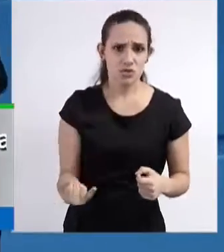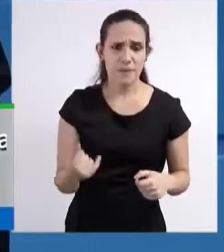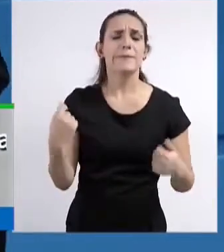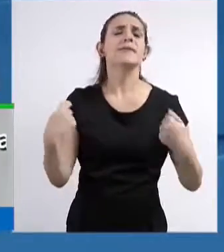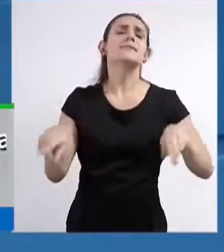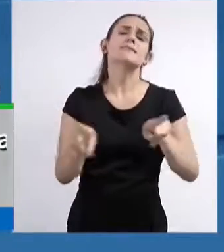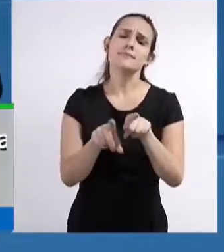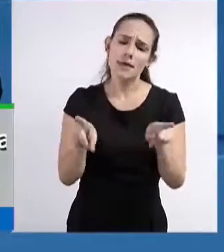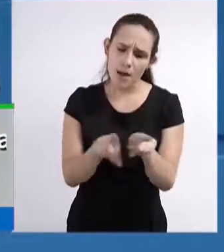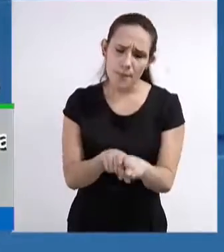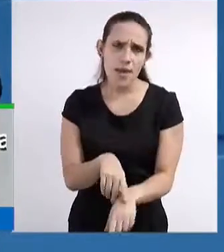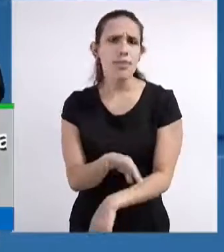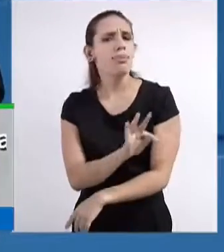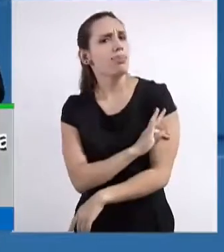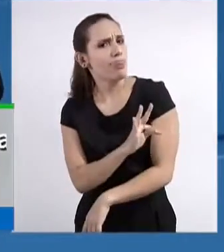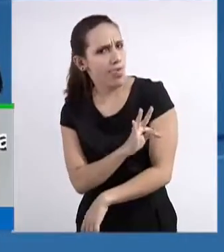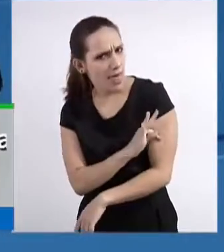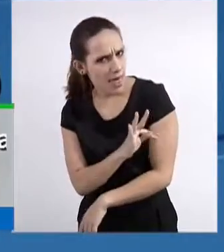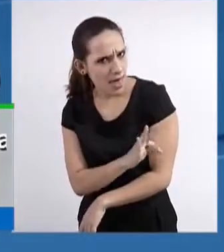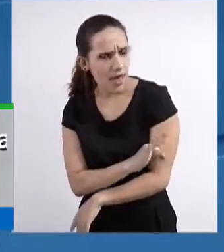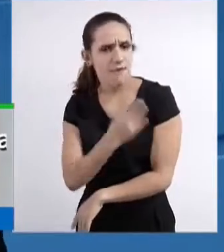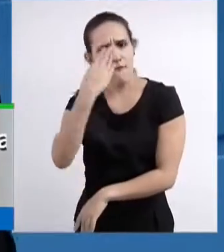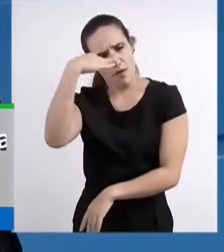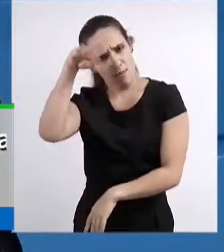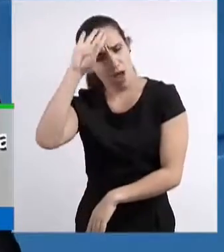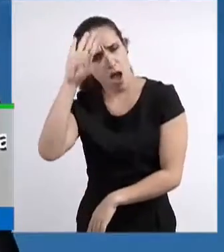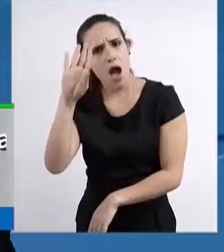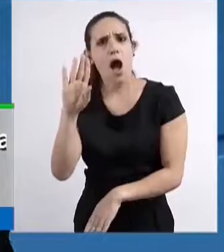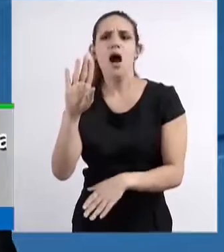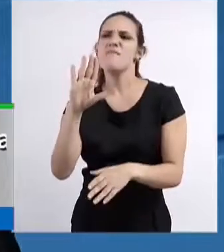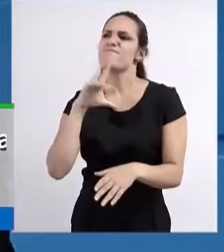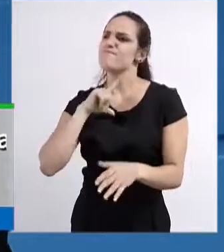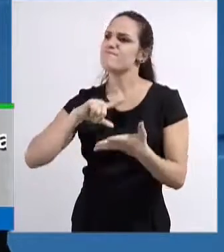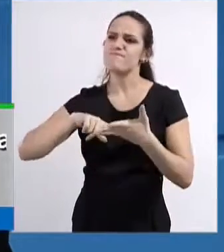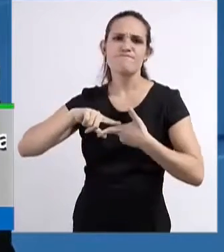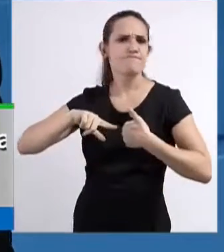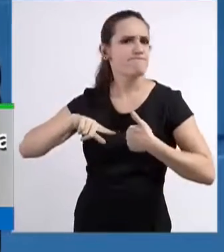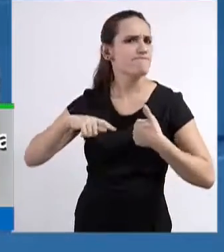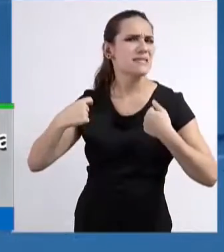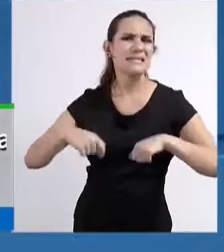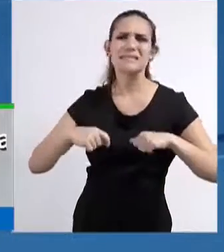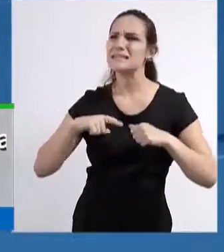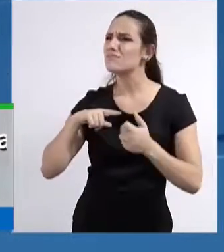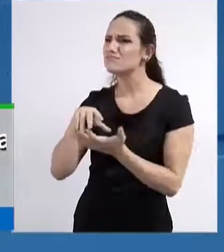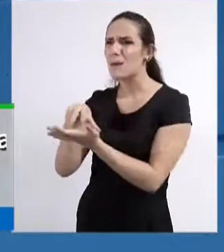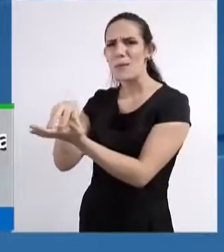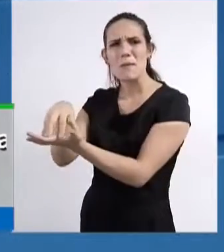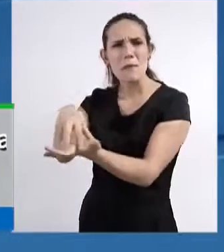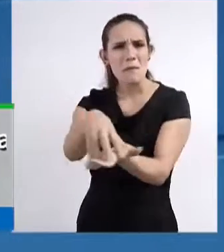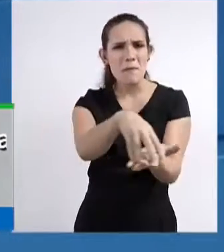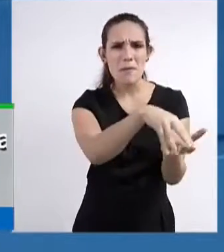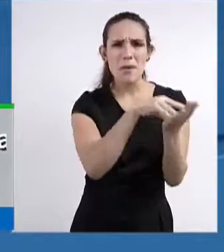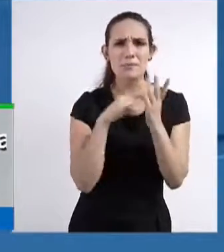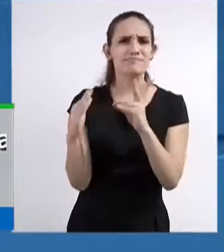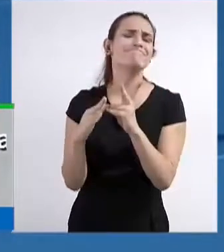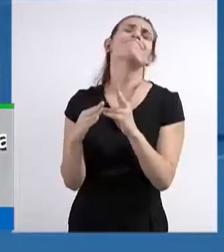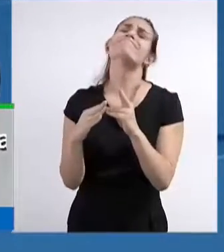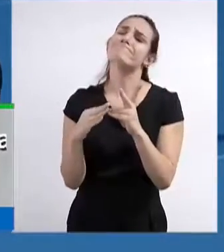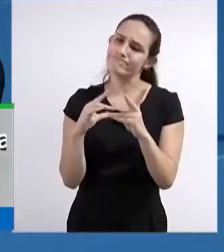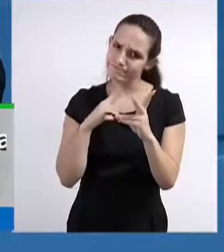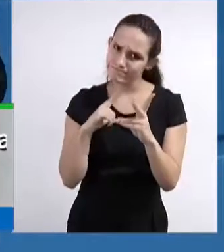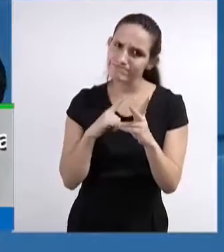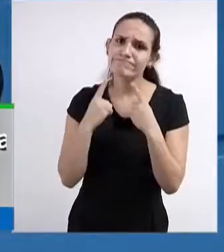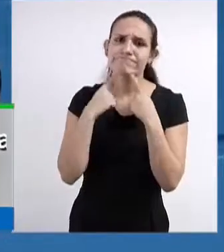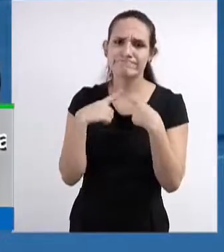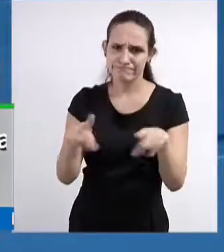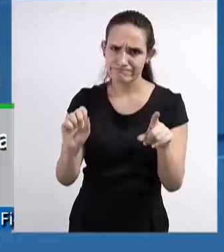de enfermagem, agentes de saúde, e em outras aldeias, onde a gente passa a reclamação da comunidade